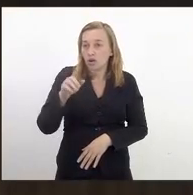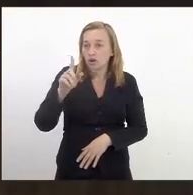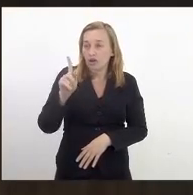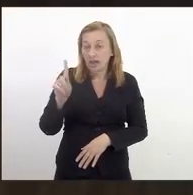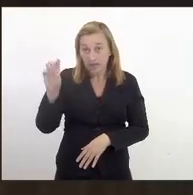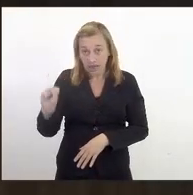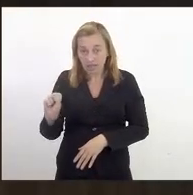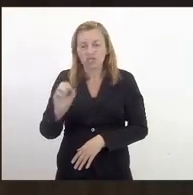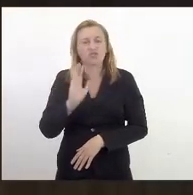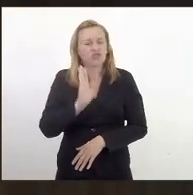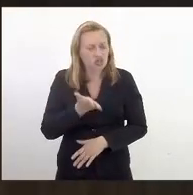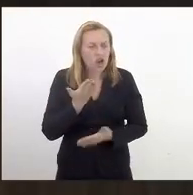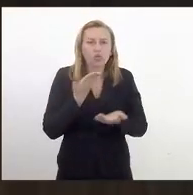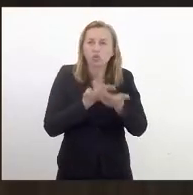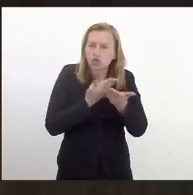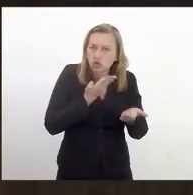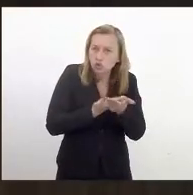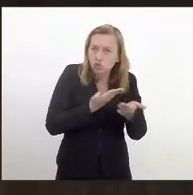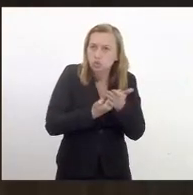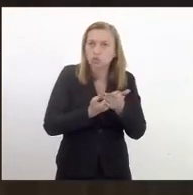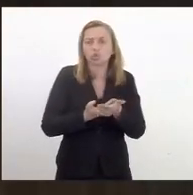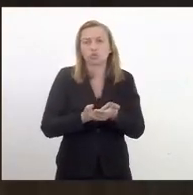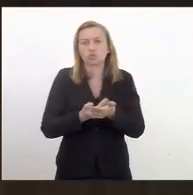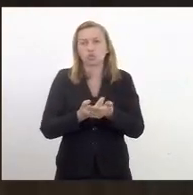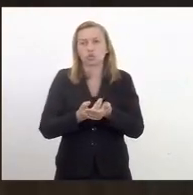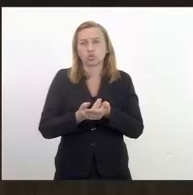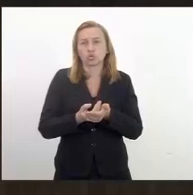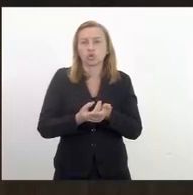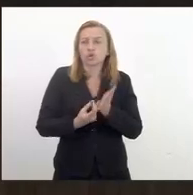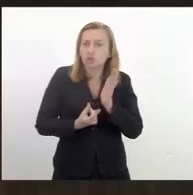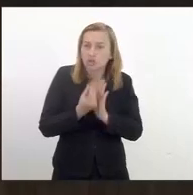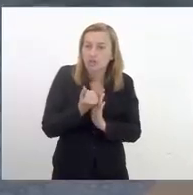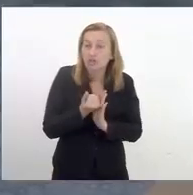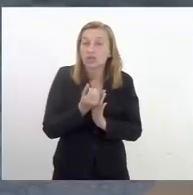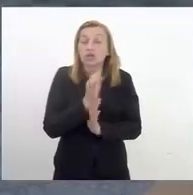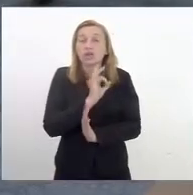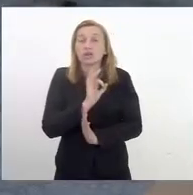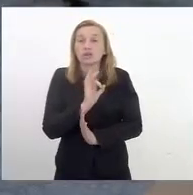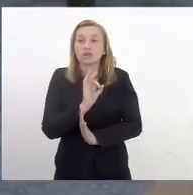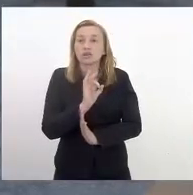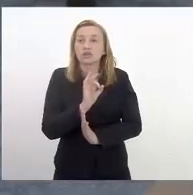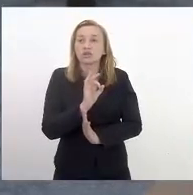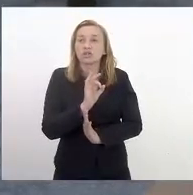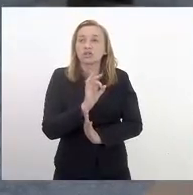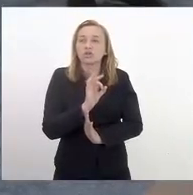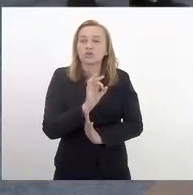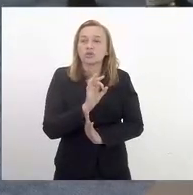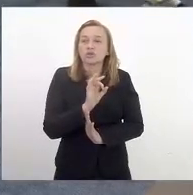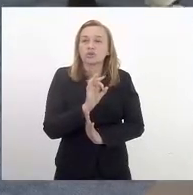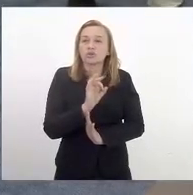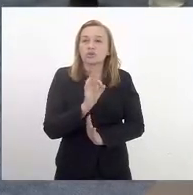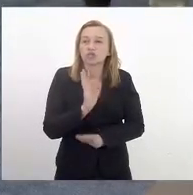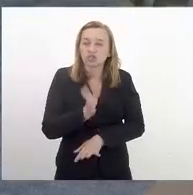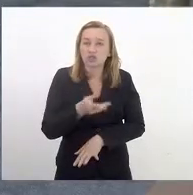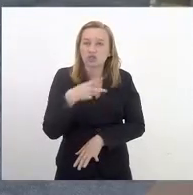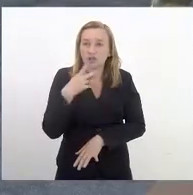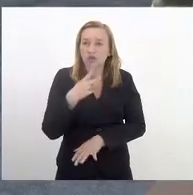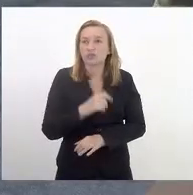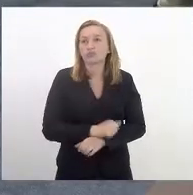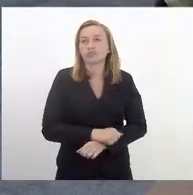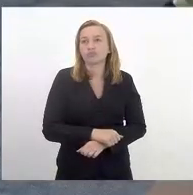já tá vi um estudo prévio no orçamento inclusive com a fonte de custeio designada